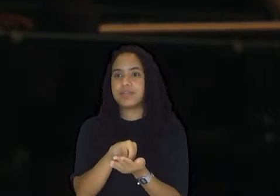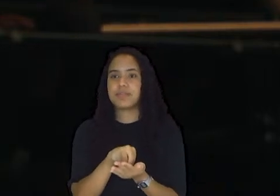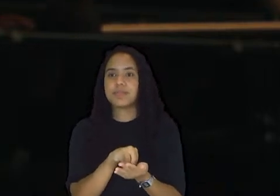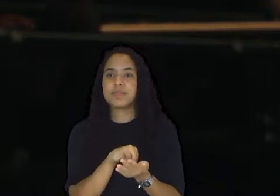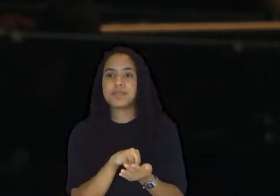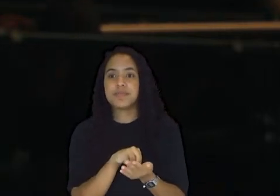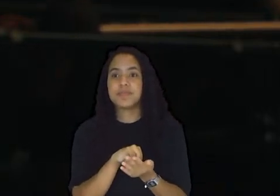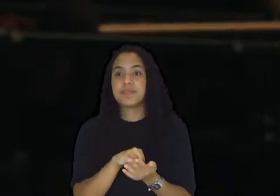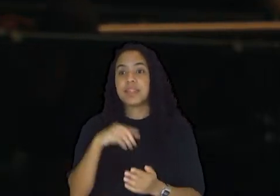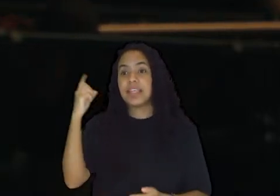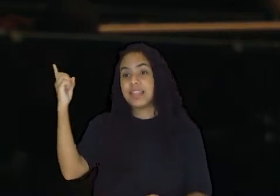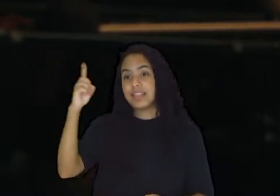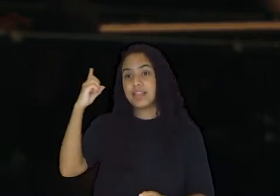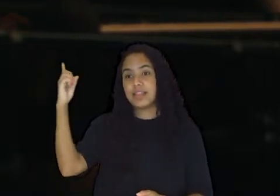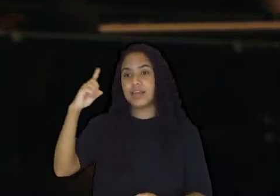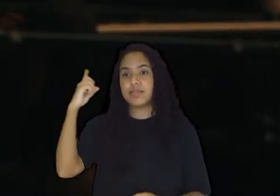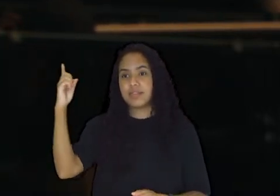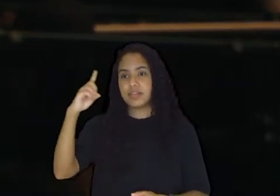essa declaração de Davi